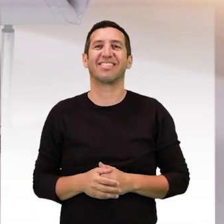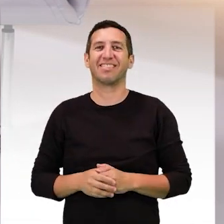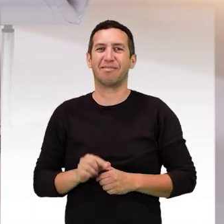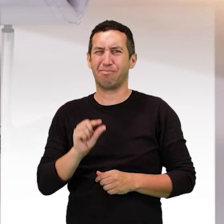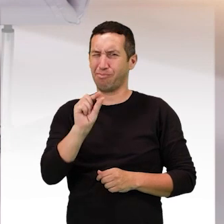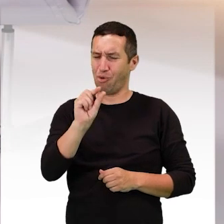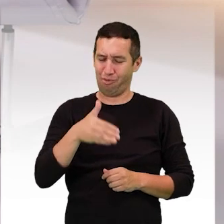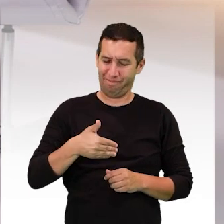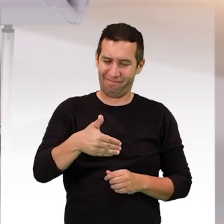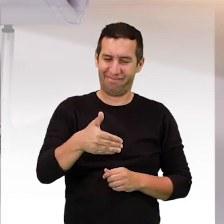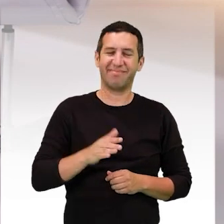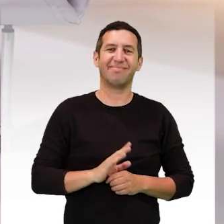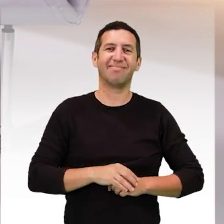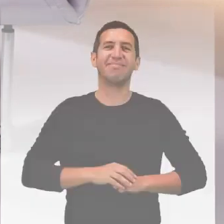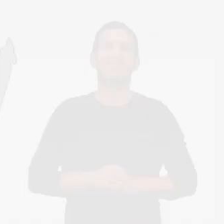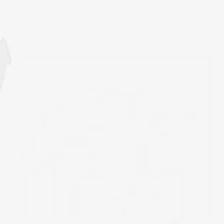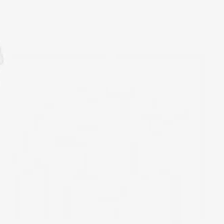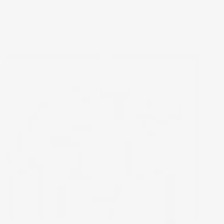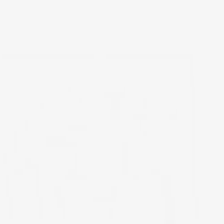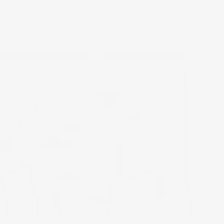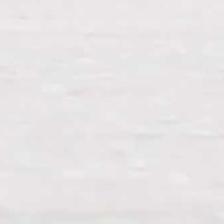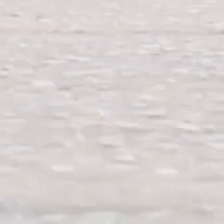sejam identificadas. Eu volto já já.